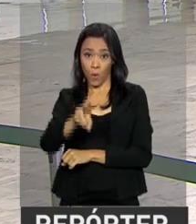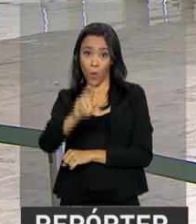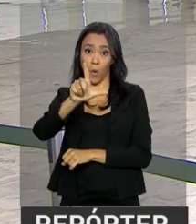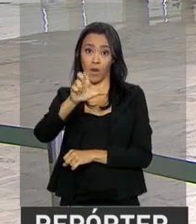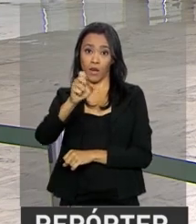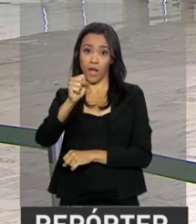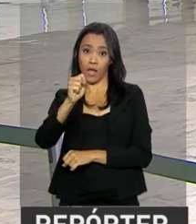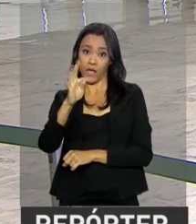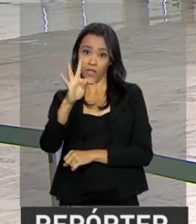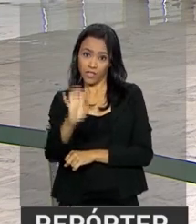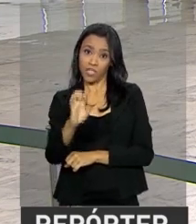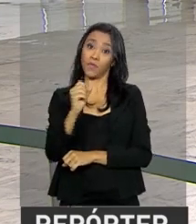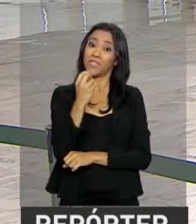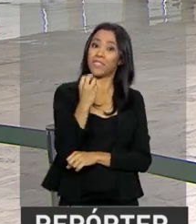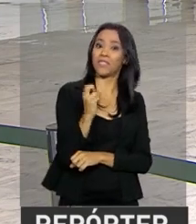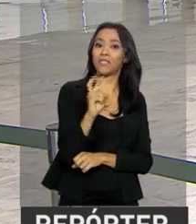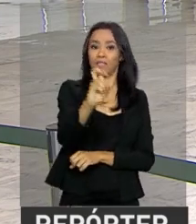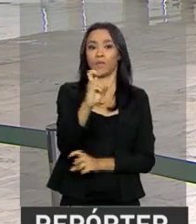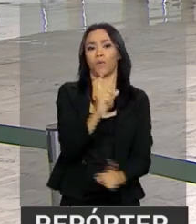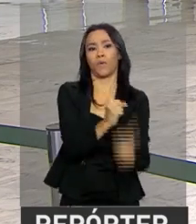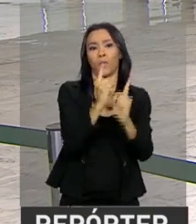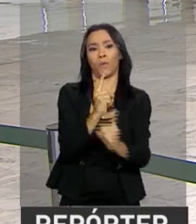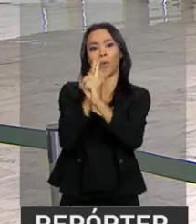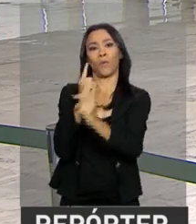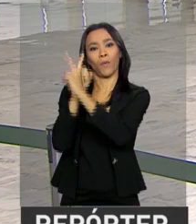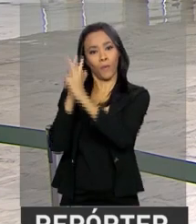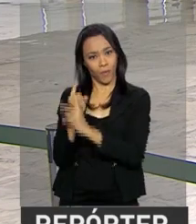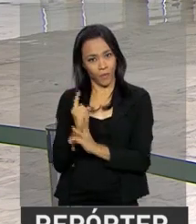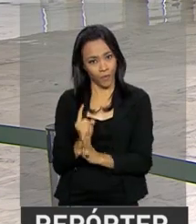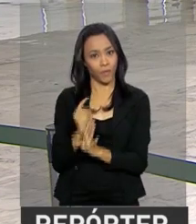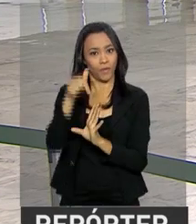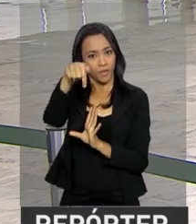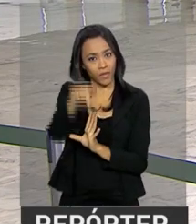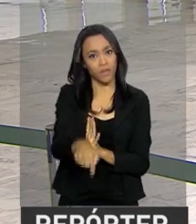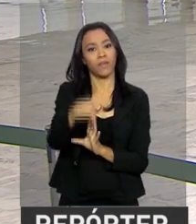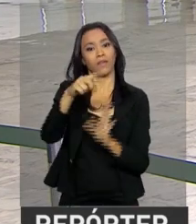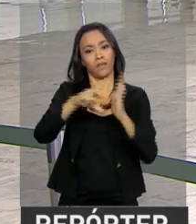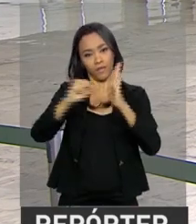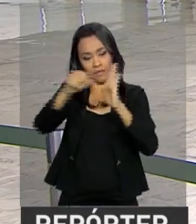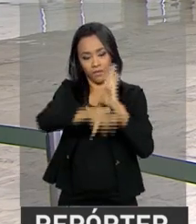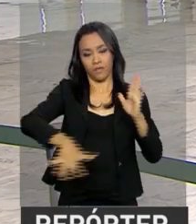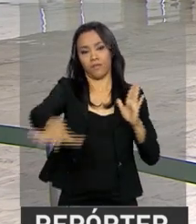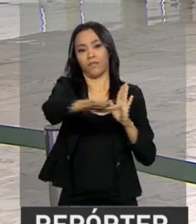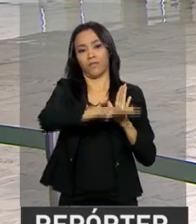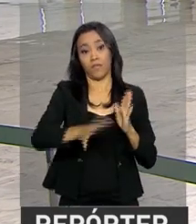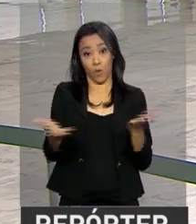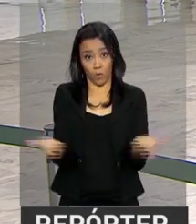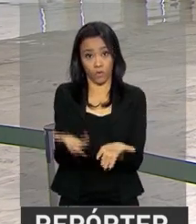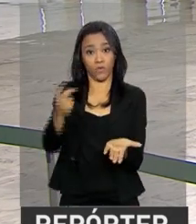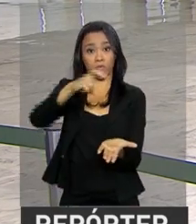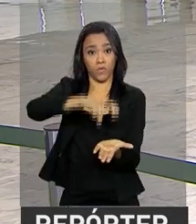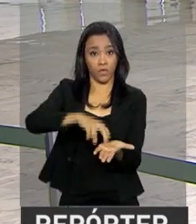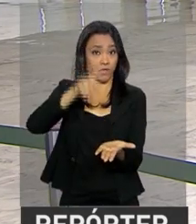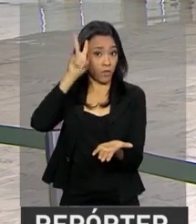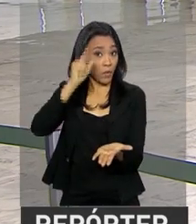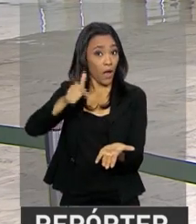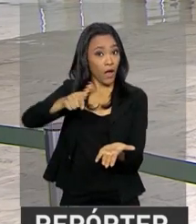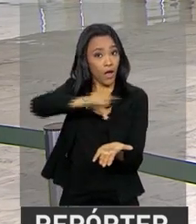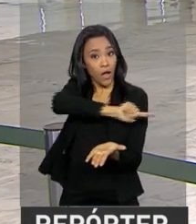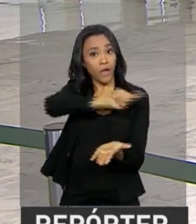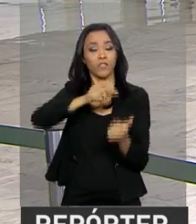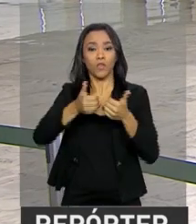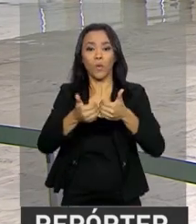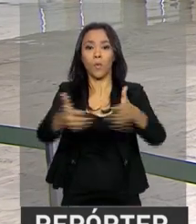compromissos cinco encontros bilaterais o presidente Michel Temer tá mantendo aqui no Palácio do Planalto na manhã desta segunda-feira antes do